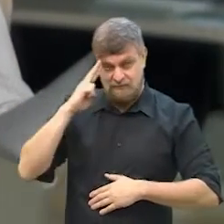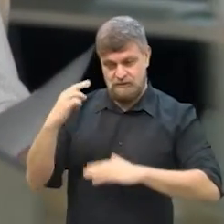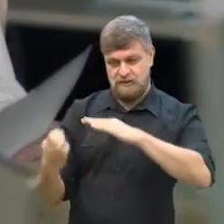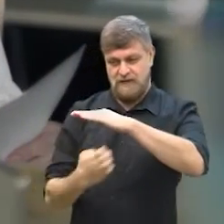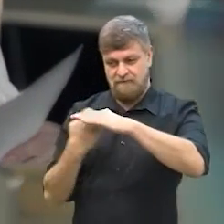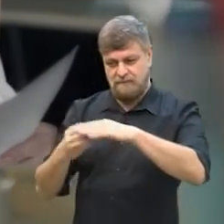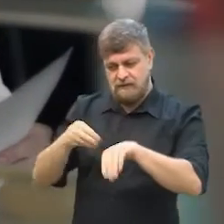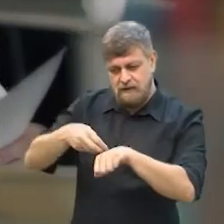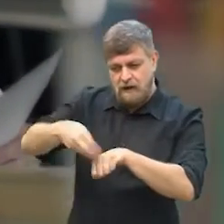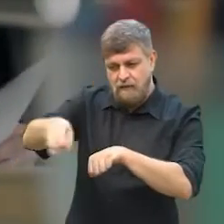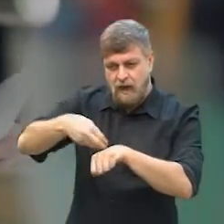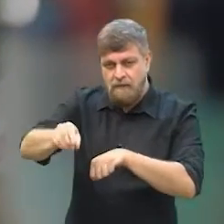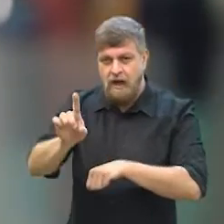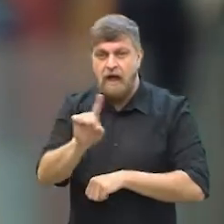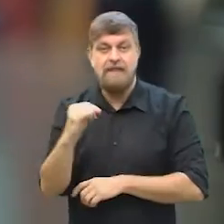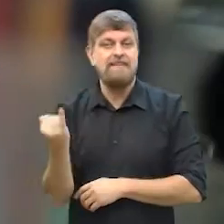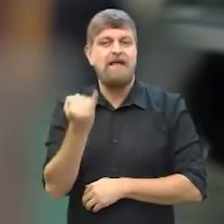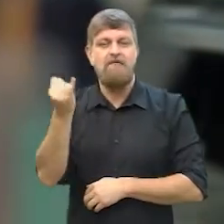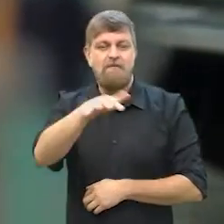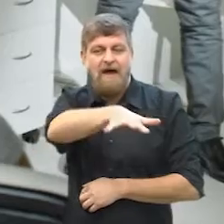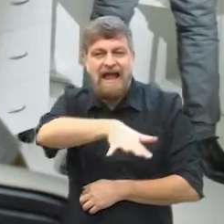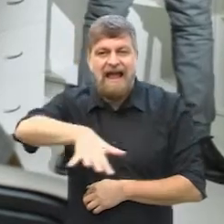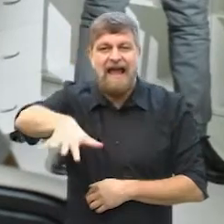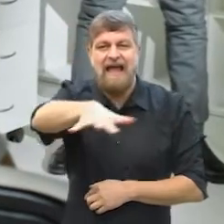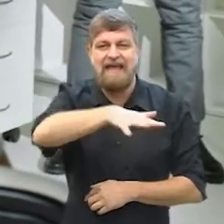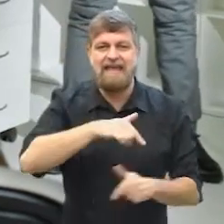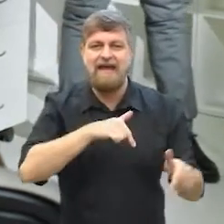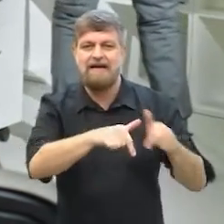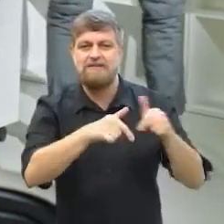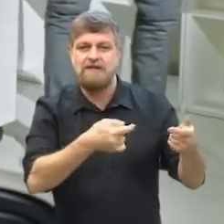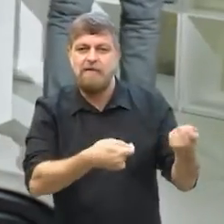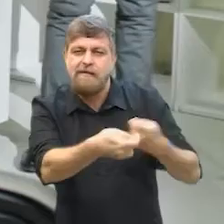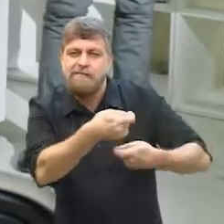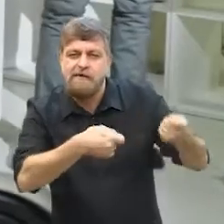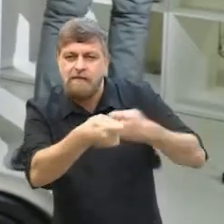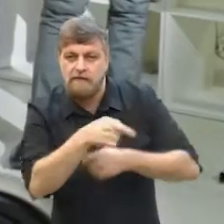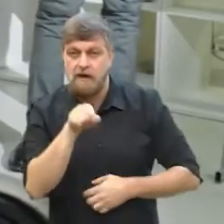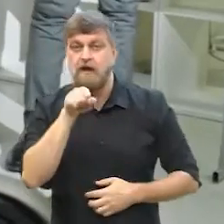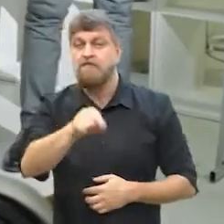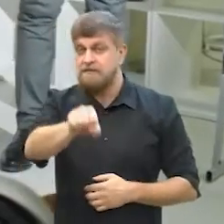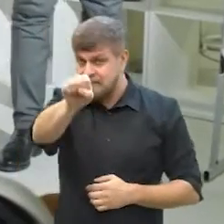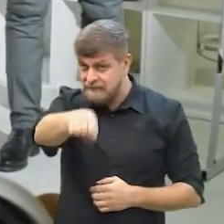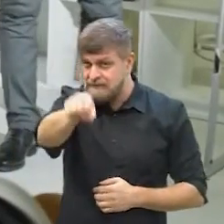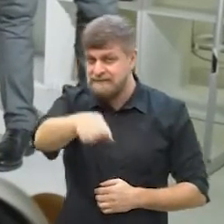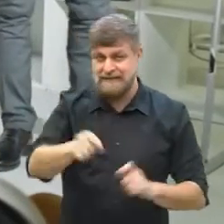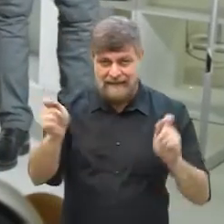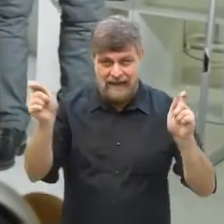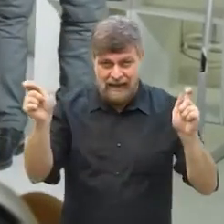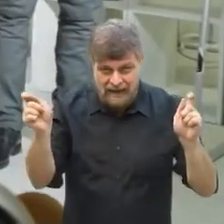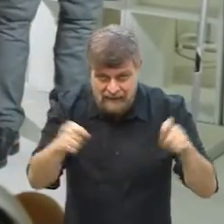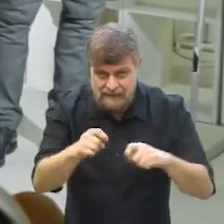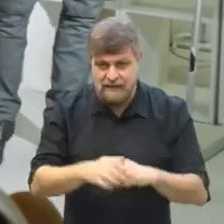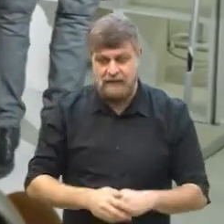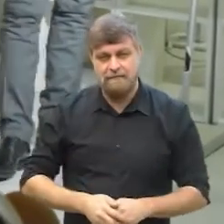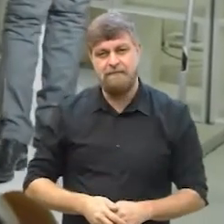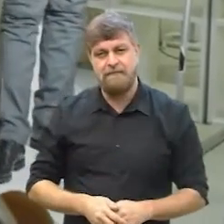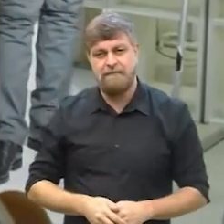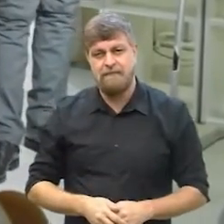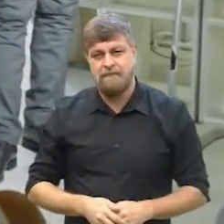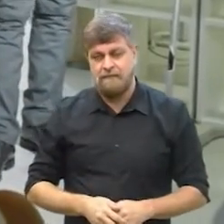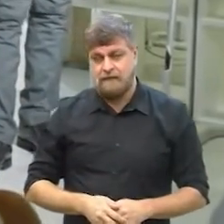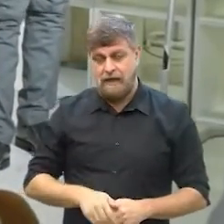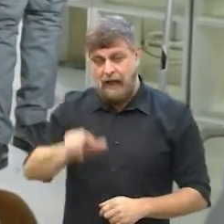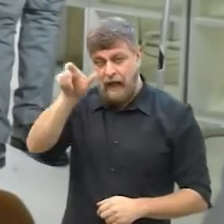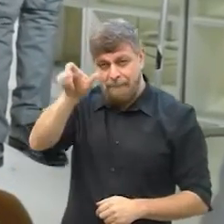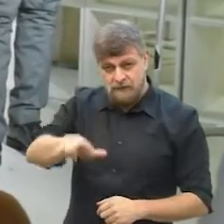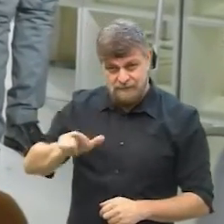que não importa qual segmento, qual negócio, você tem sim a chance de pegar, e não só